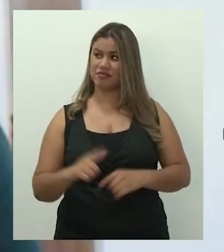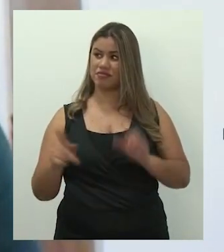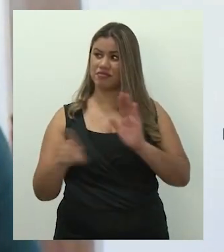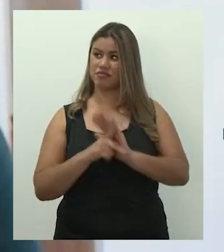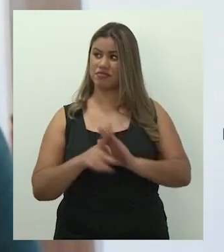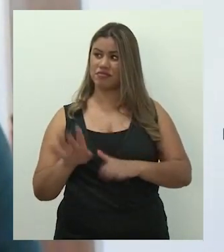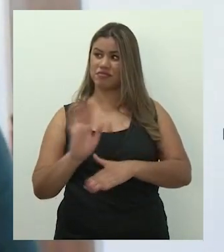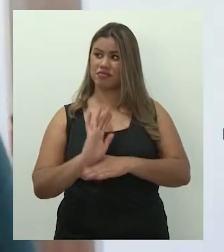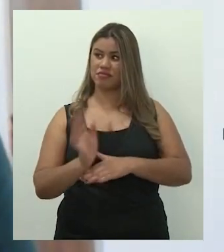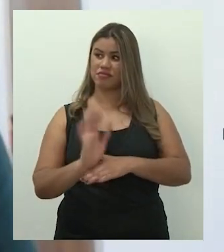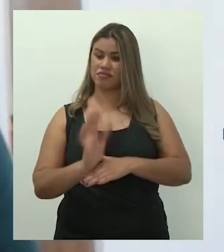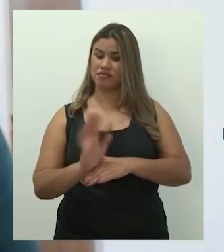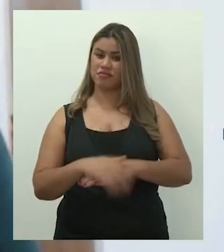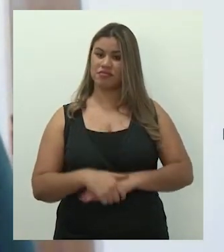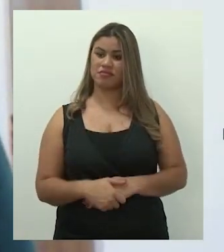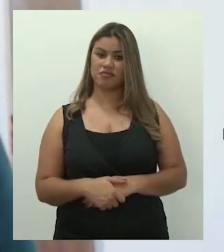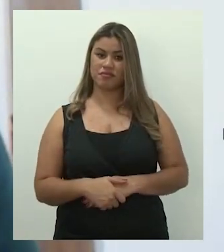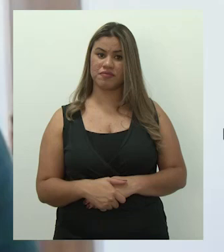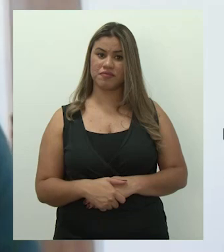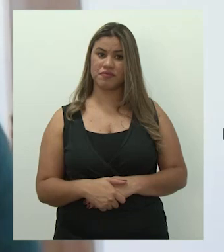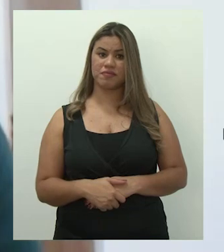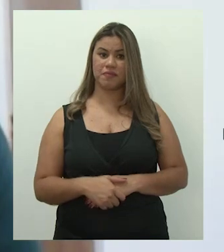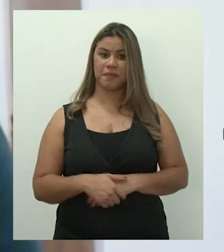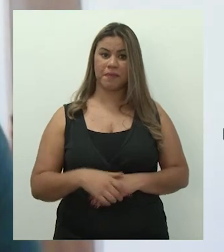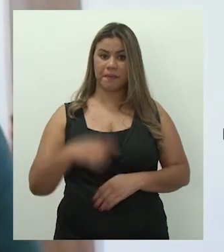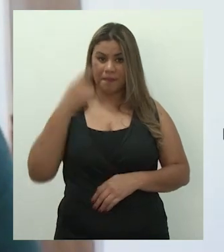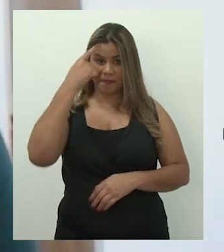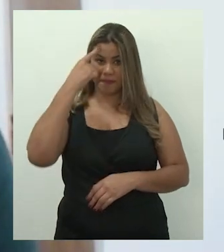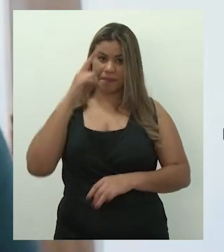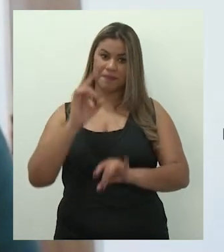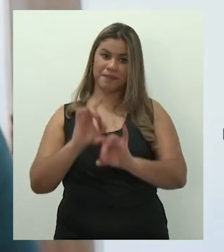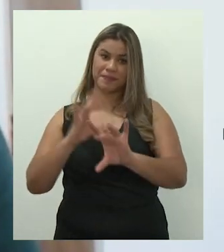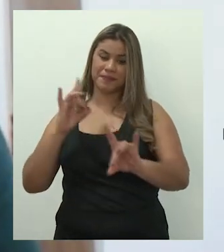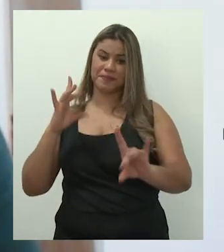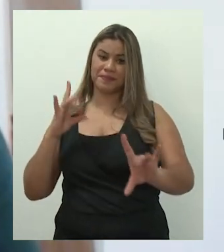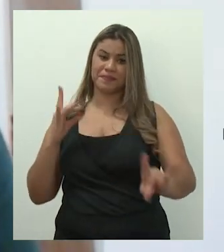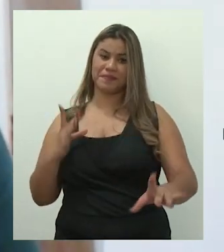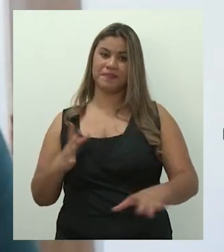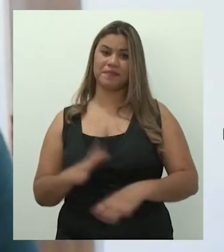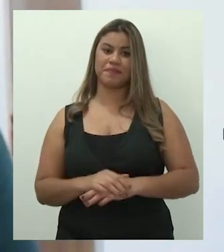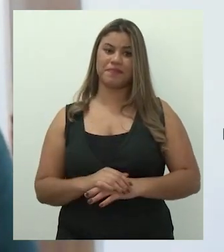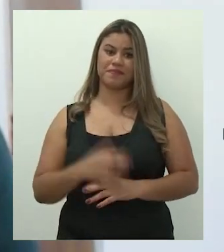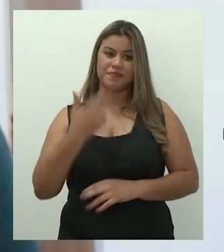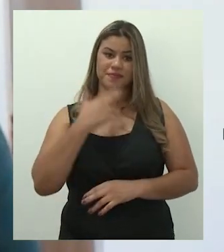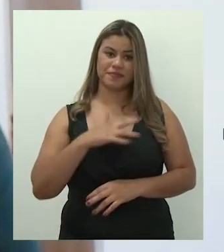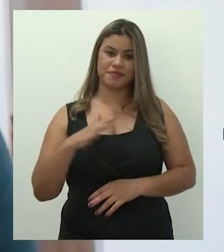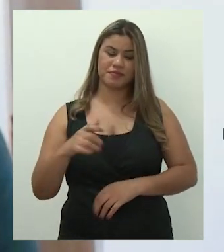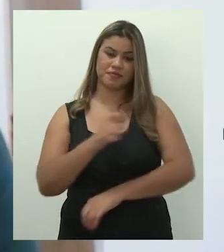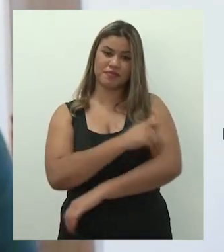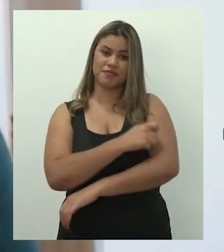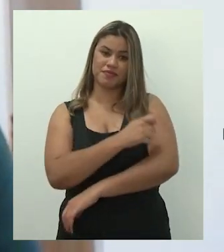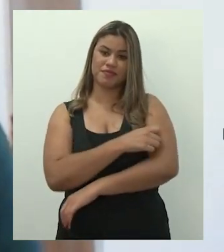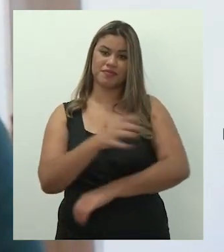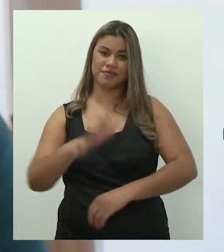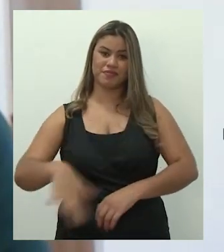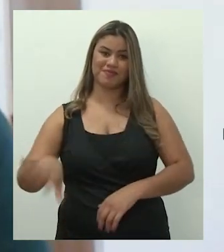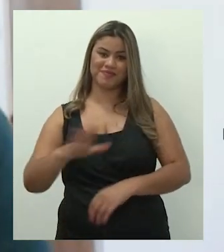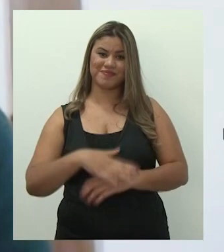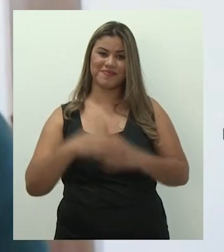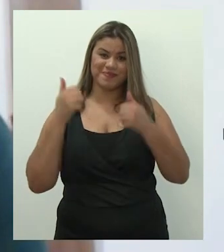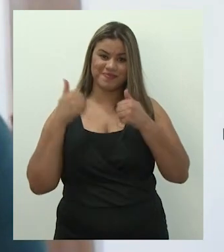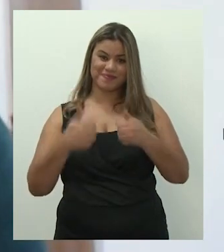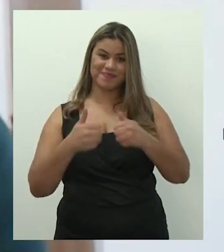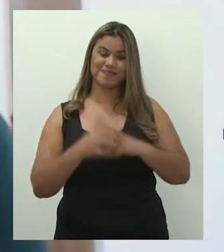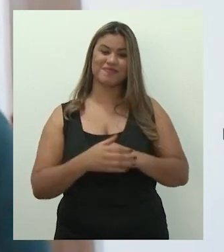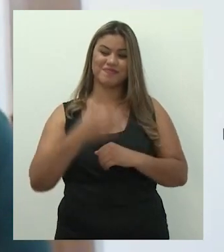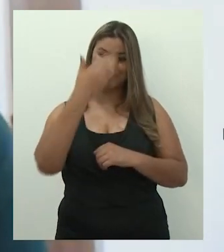né? Em momentos remotos aí com alunos, com as crianças, com os alunos de vocês, com os nossos estudantes, tudo bem?